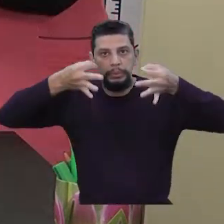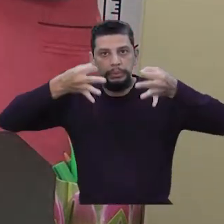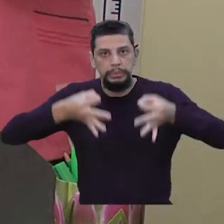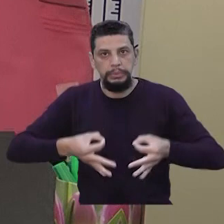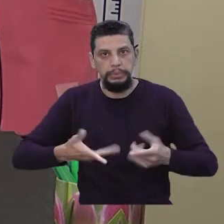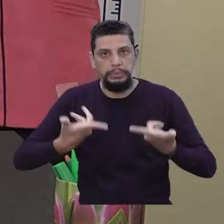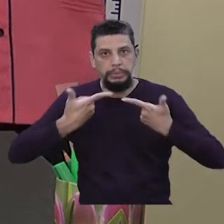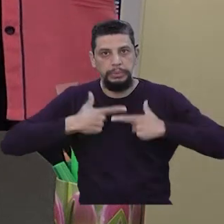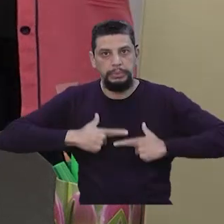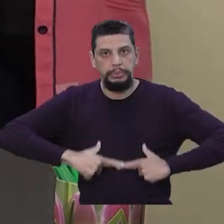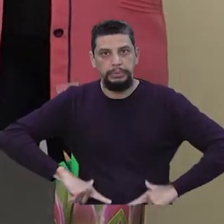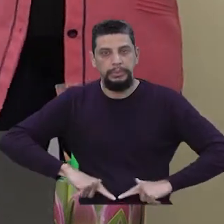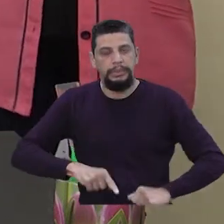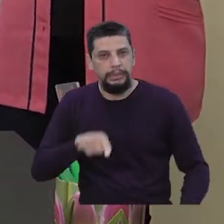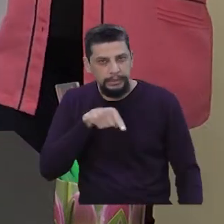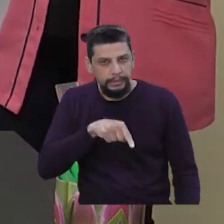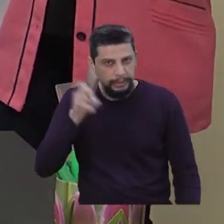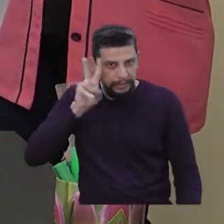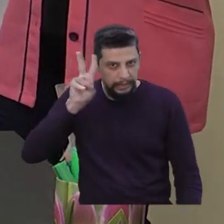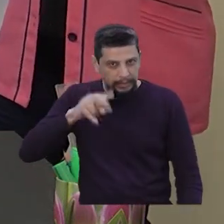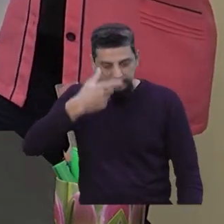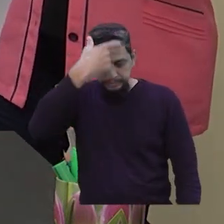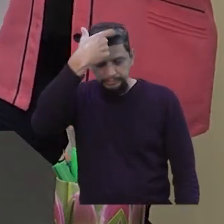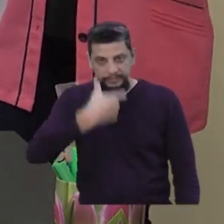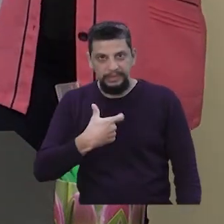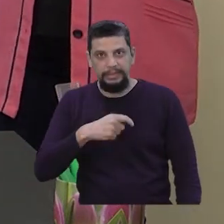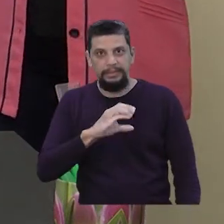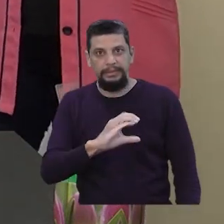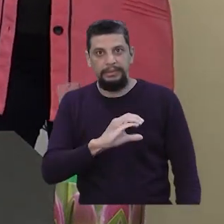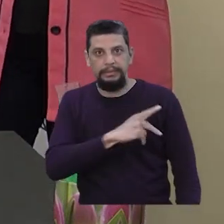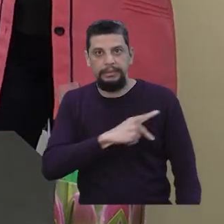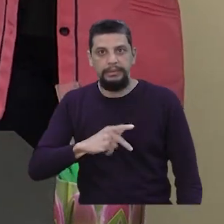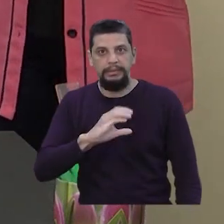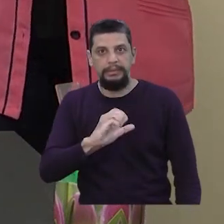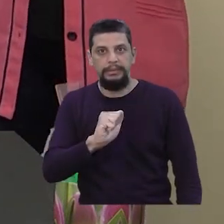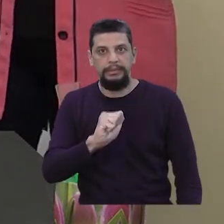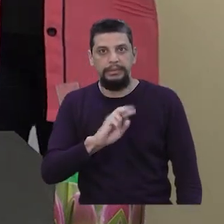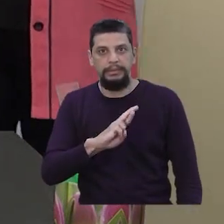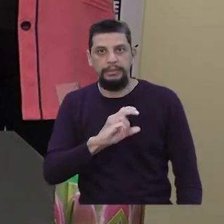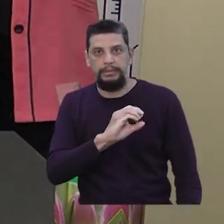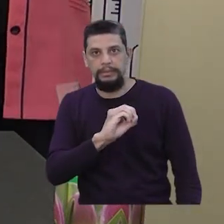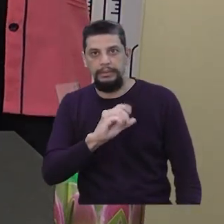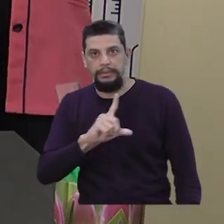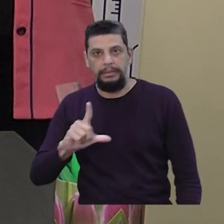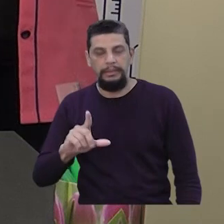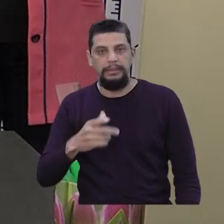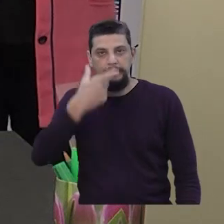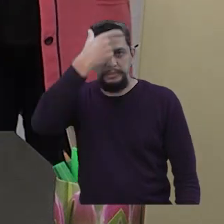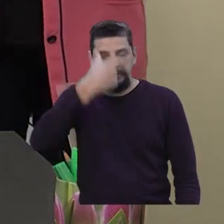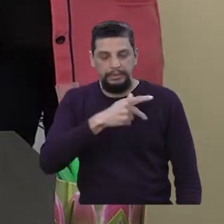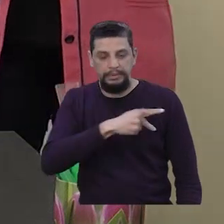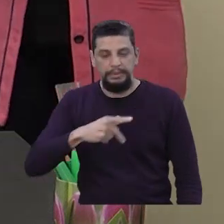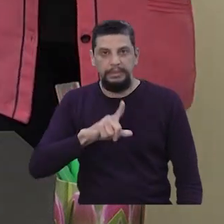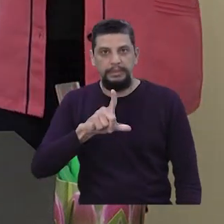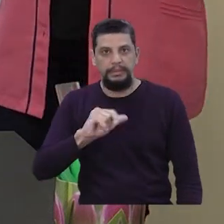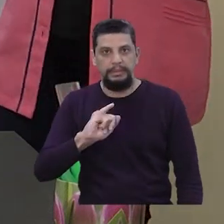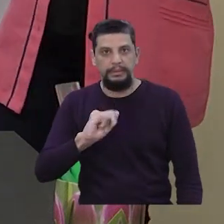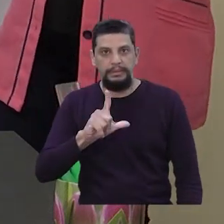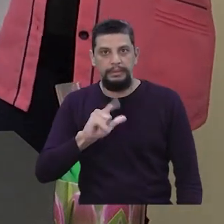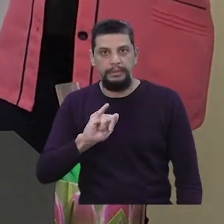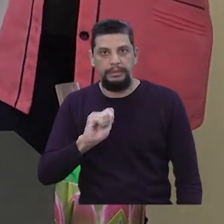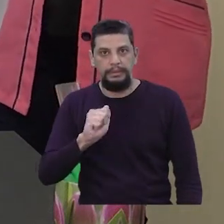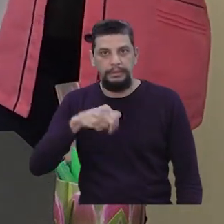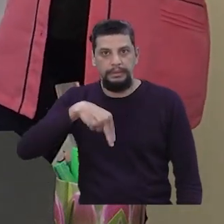Tudo limpinho. Lembrando a gente, eu sou a professora Carol. E eu sou a professora Liliane. E junto com a